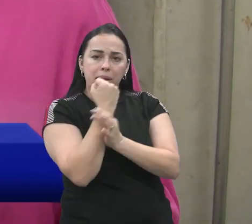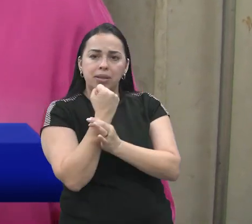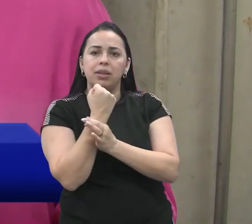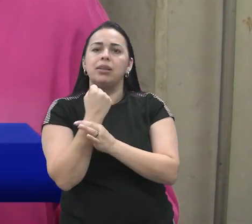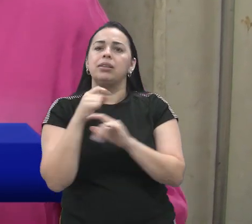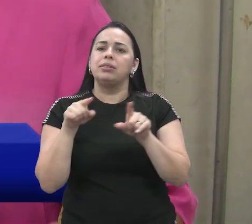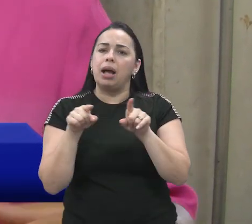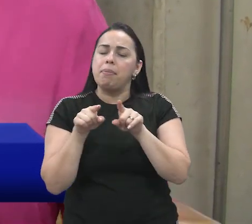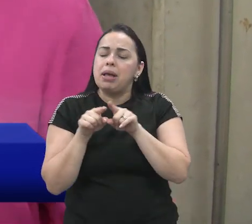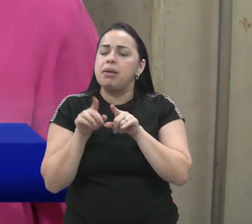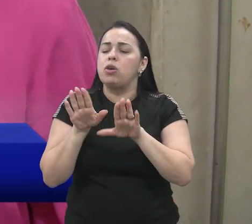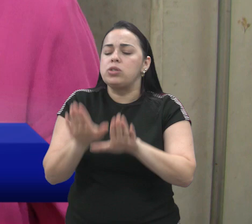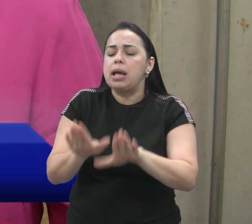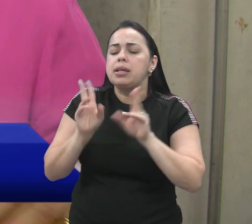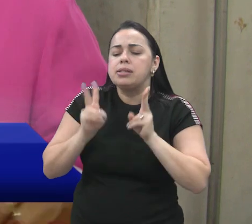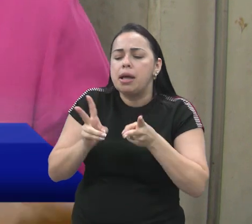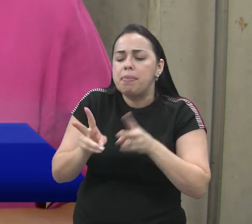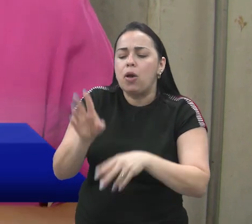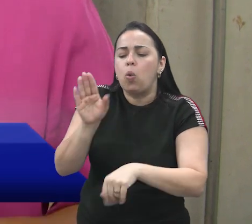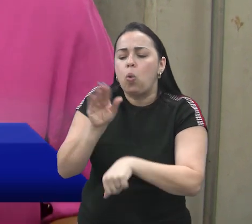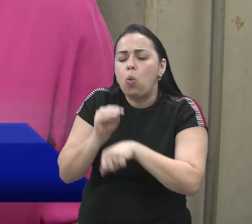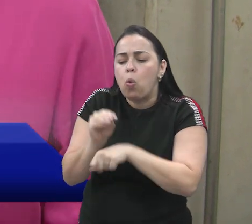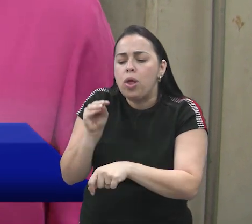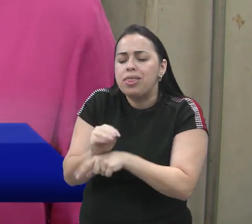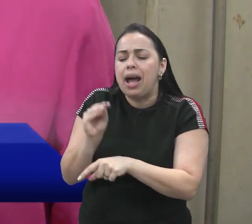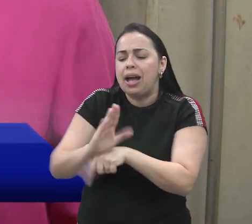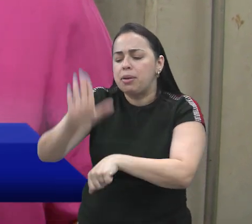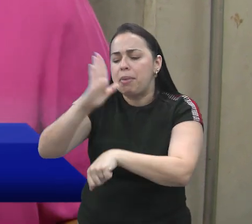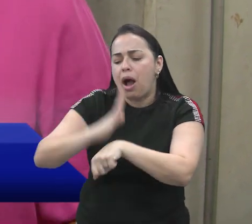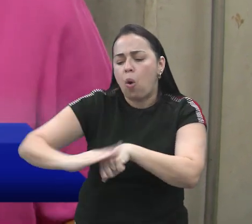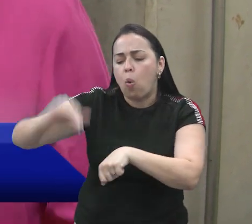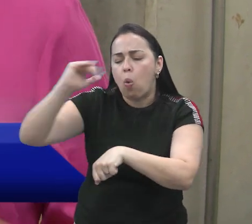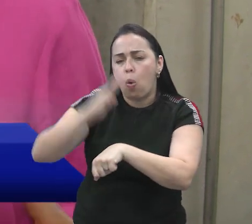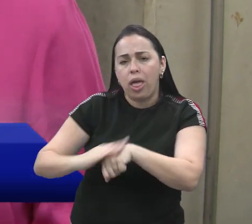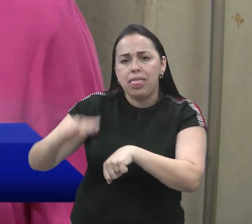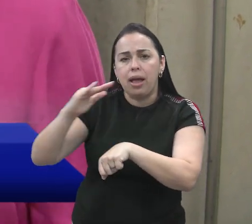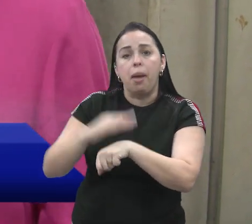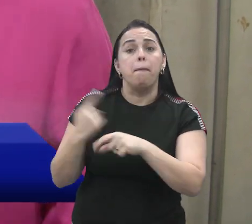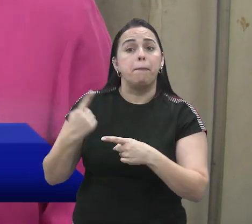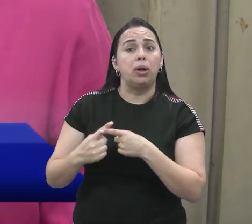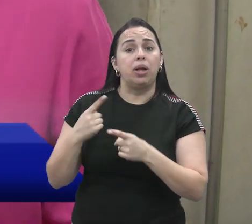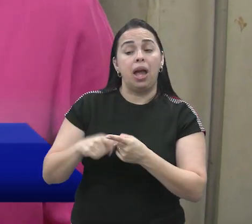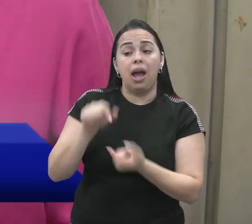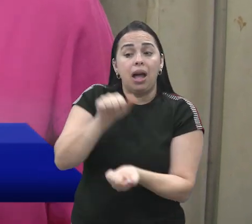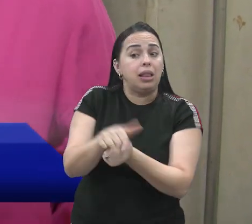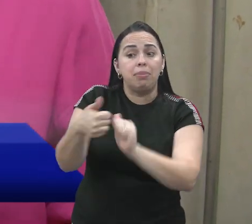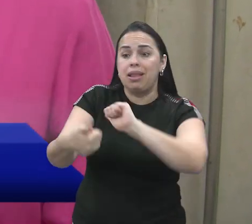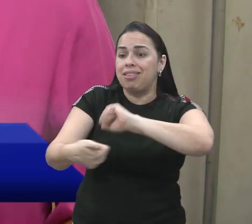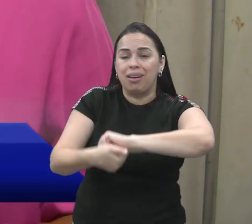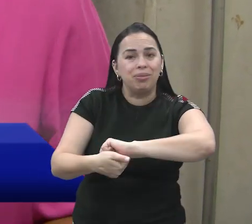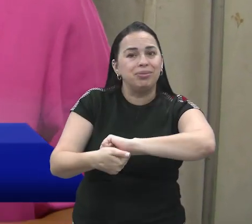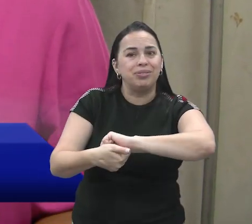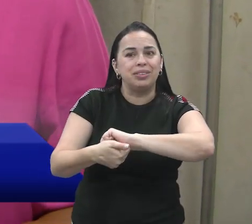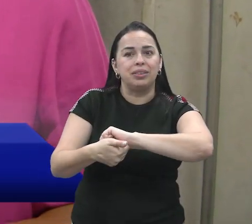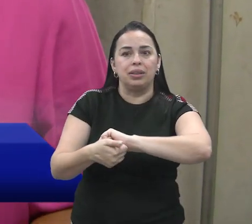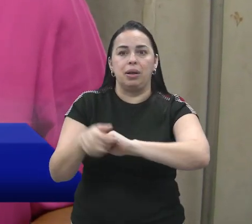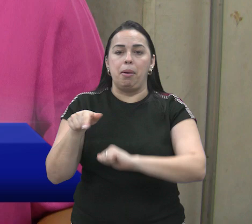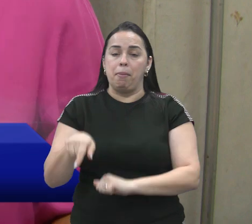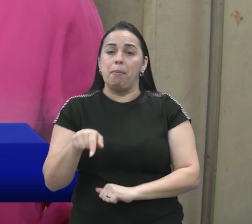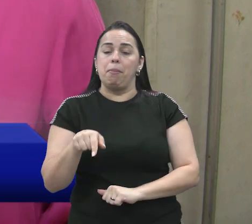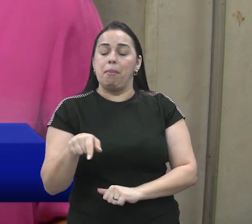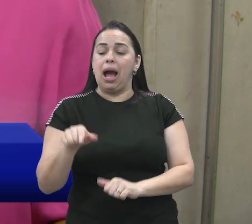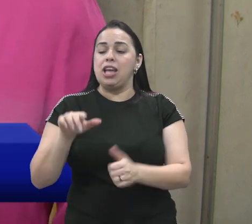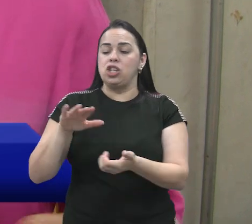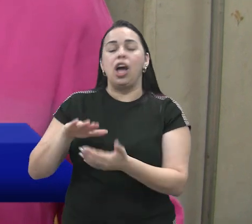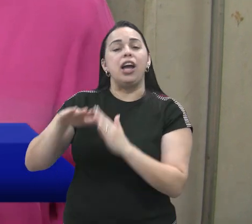da proposta, a escola também vai ter que ter esse cuidado, esse carinho, essa atenção para esse momento, porque uma adaptação